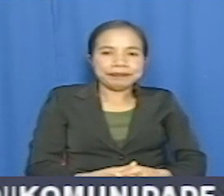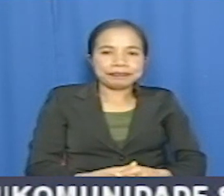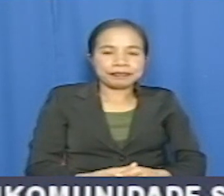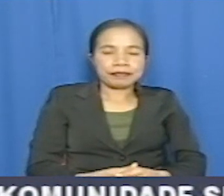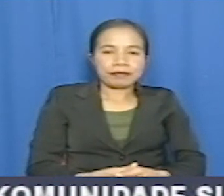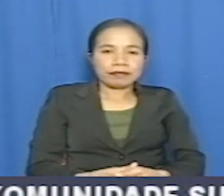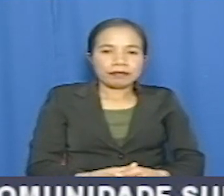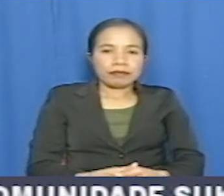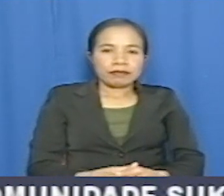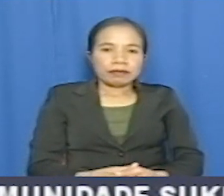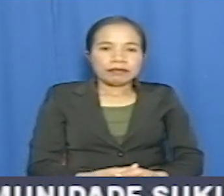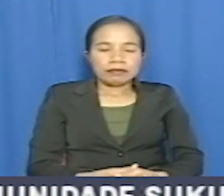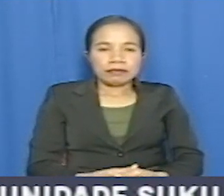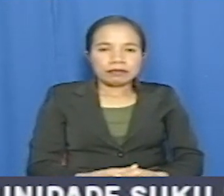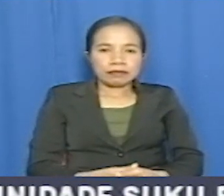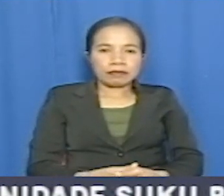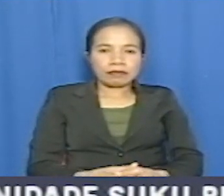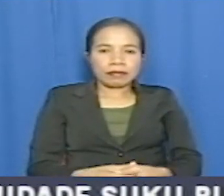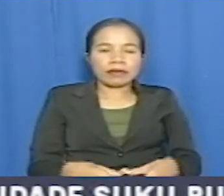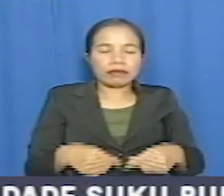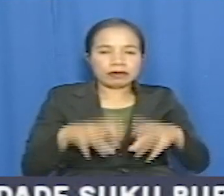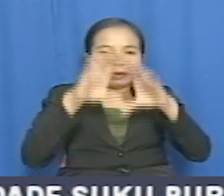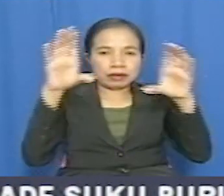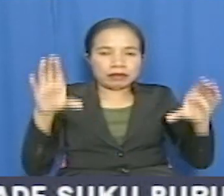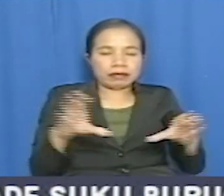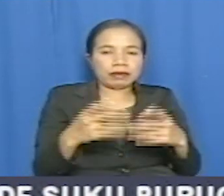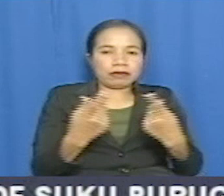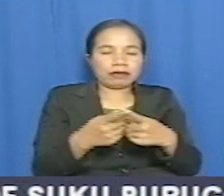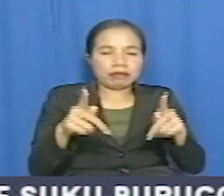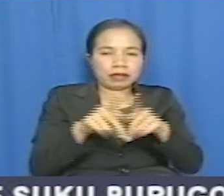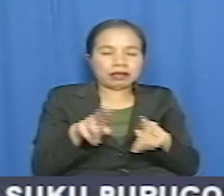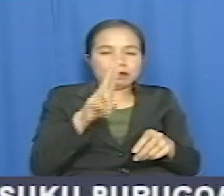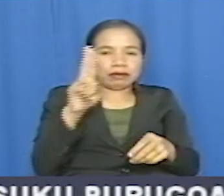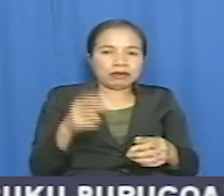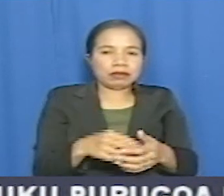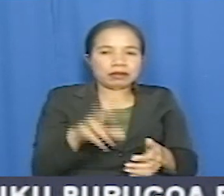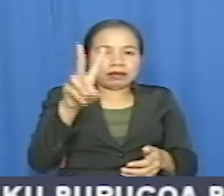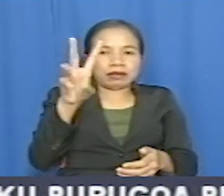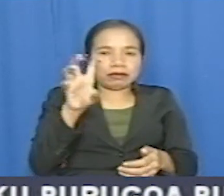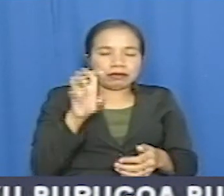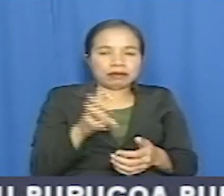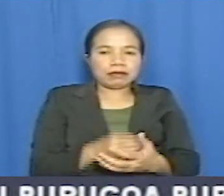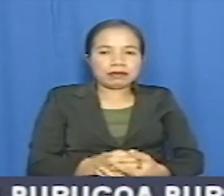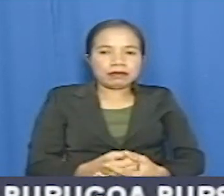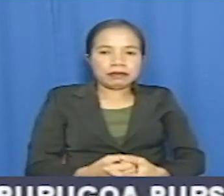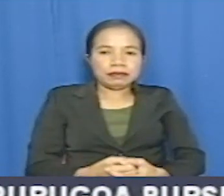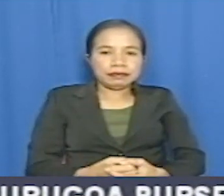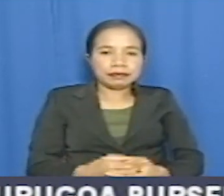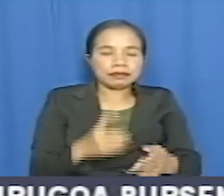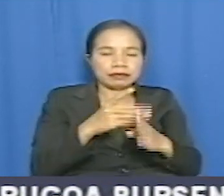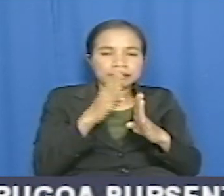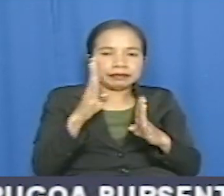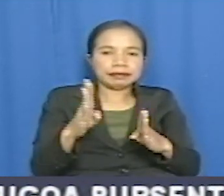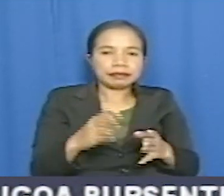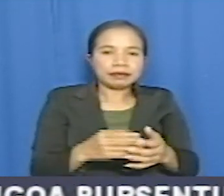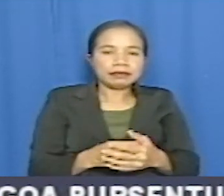Desde Rio de Janeiro, a Investa atribuiu um certificado à companhia investidor comercial Liu Atos Rua. Diretor